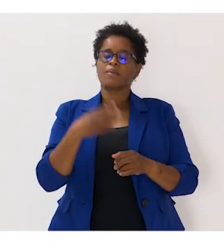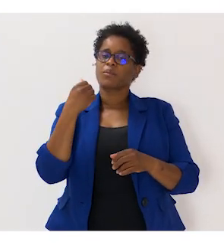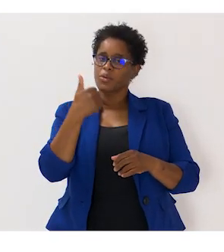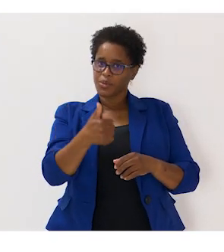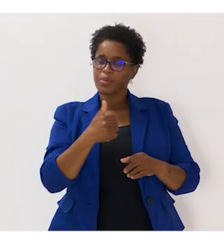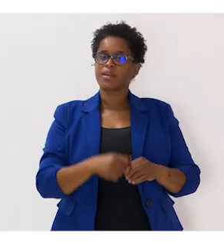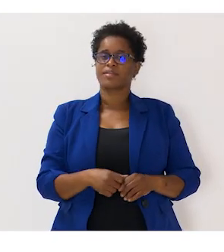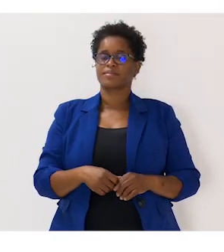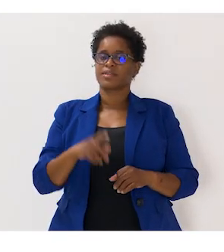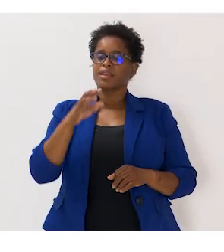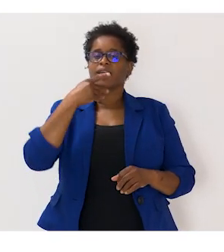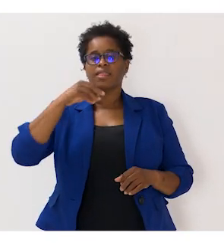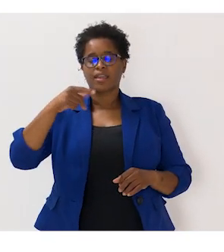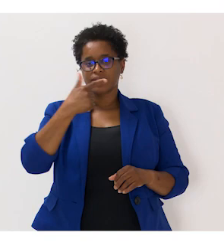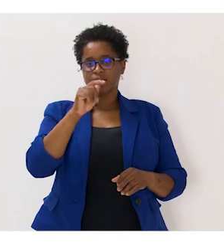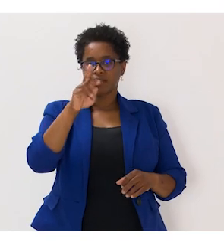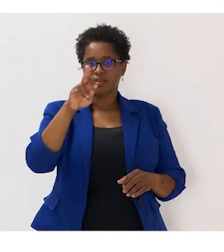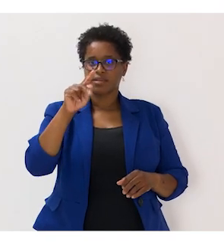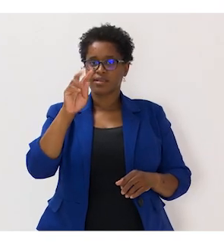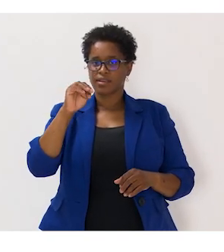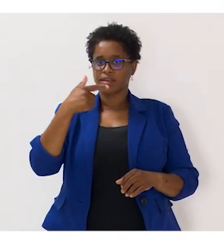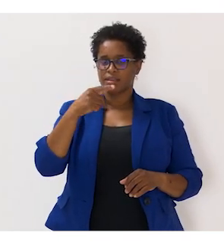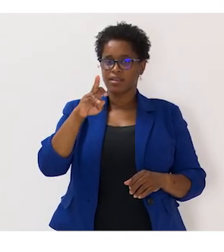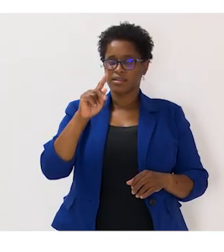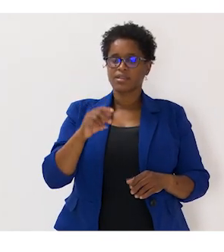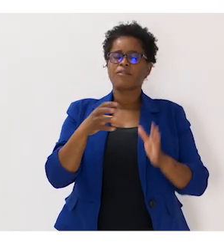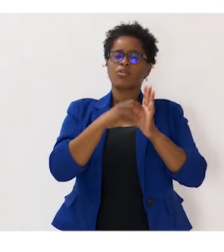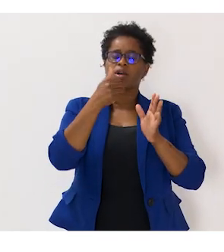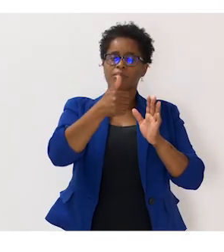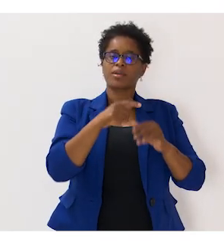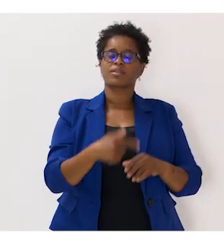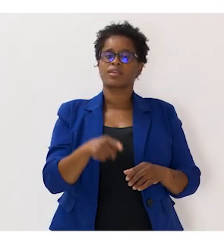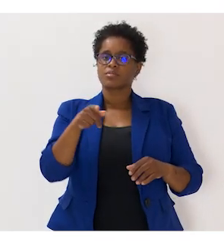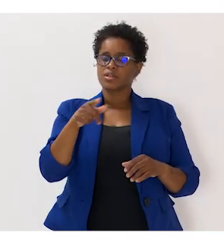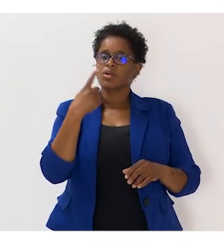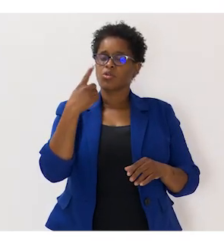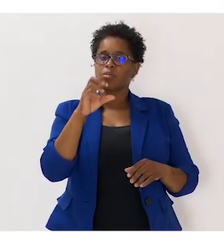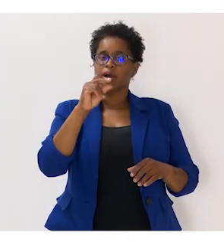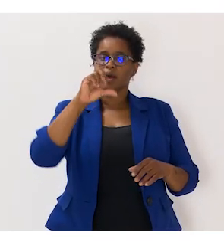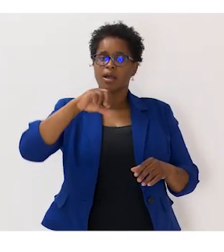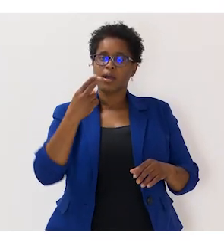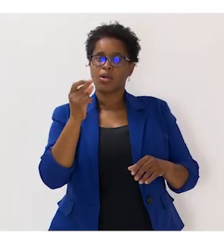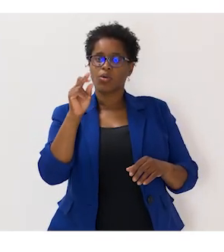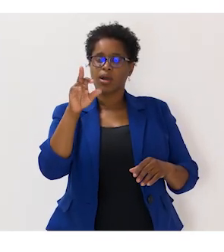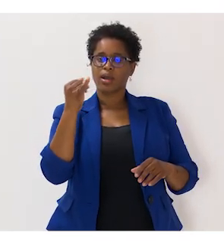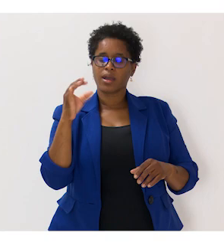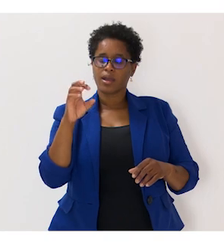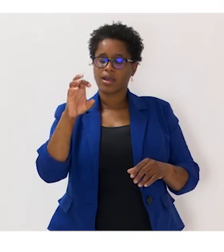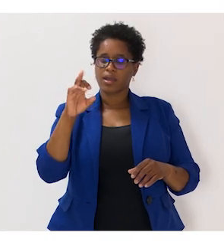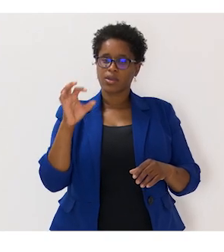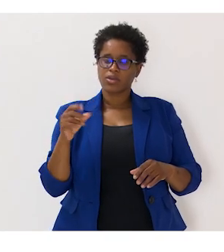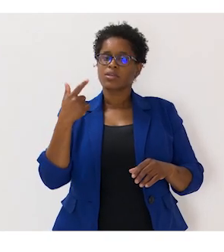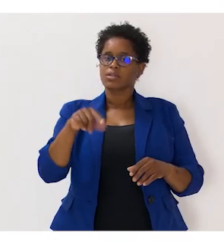Muito bem, ecossistema terrestre. E na figura B? Na figura B nós temos ali um aquário. Ilustra